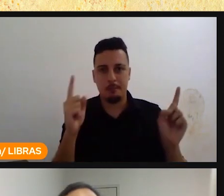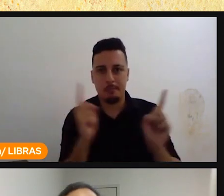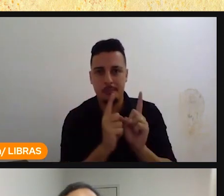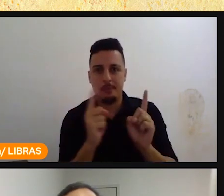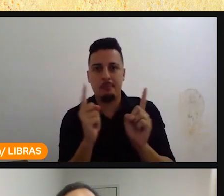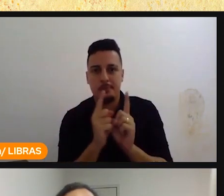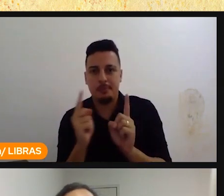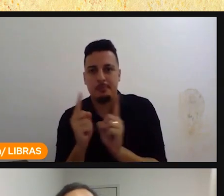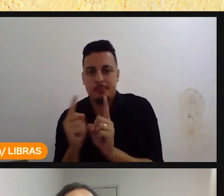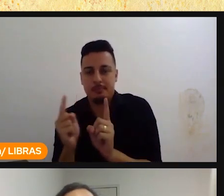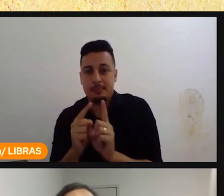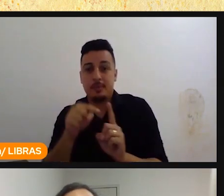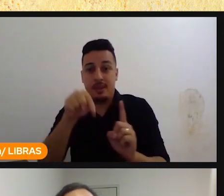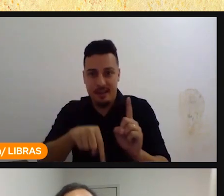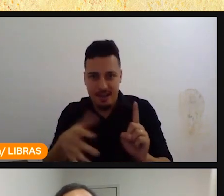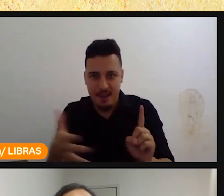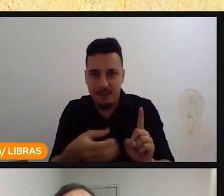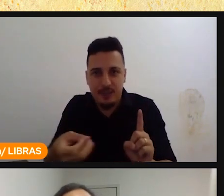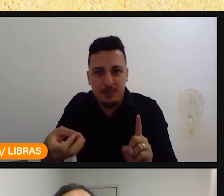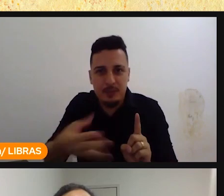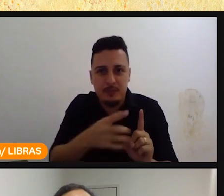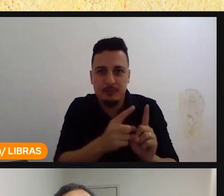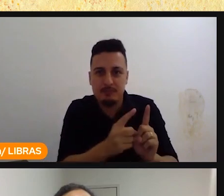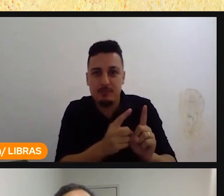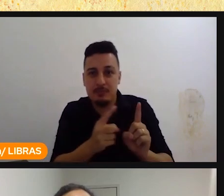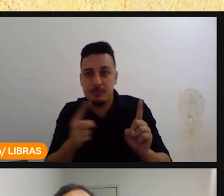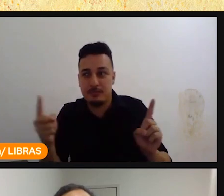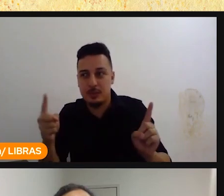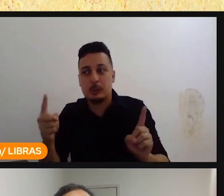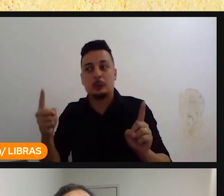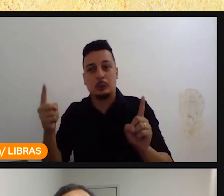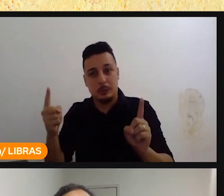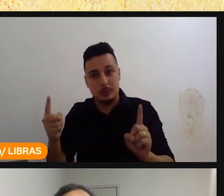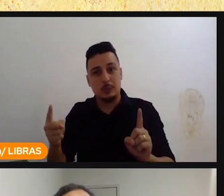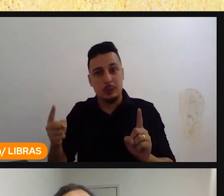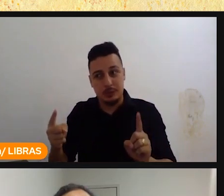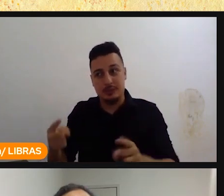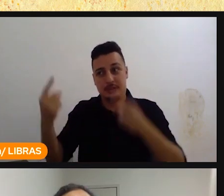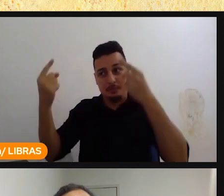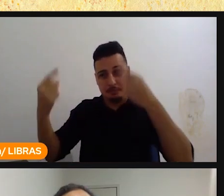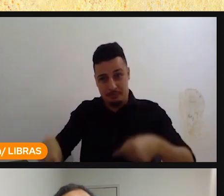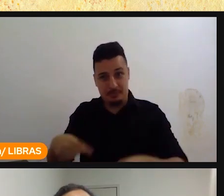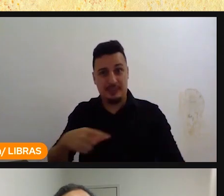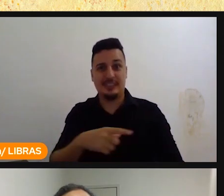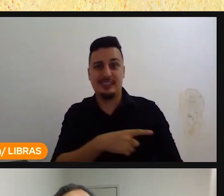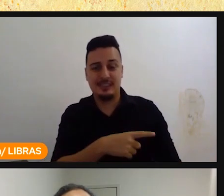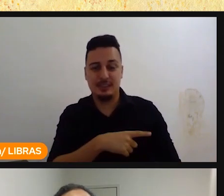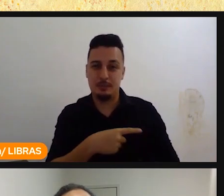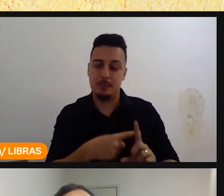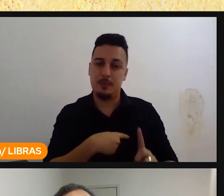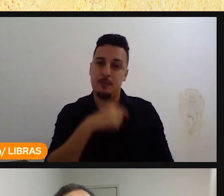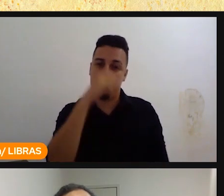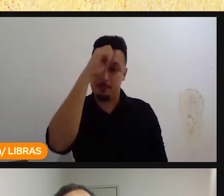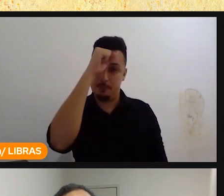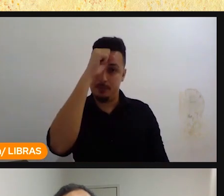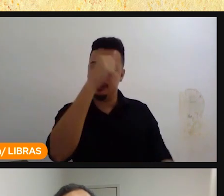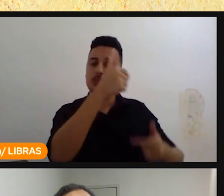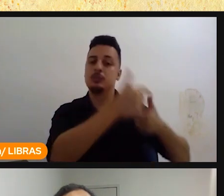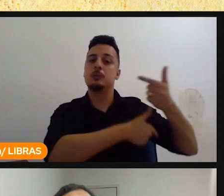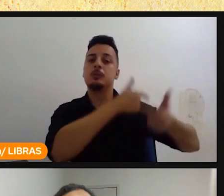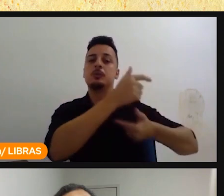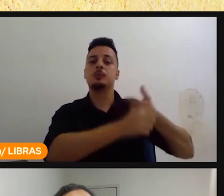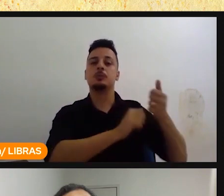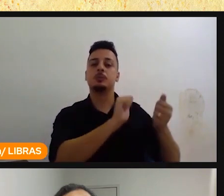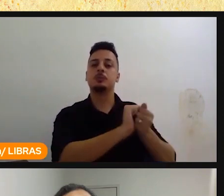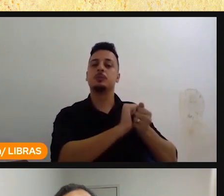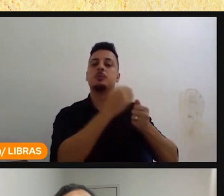grande desafio para ele e para mim também, porque eu aprendi a produzir animação com o Marão, assim, fui entender o que eram os processos